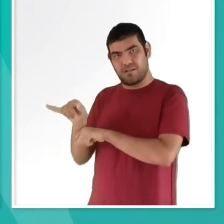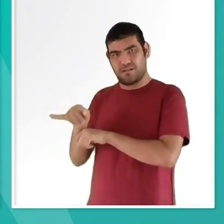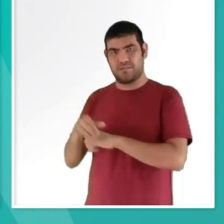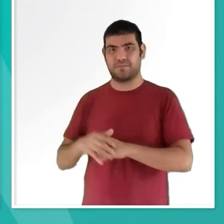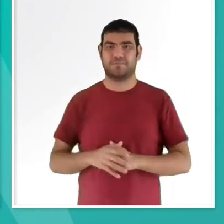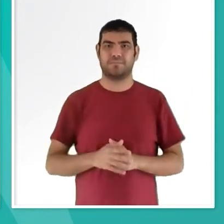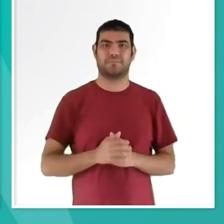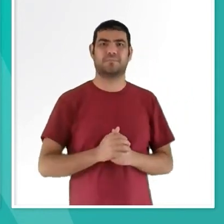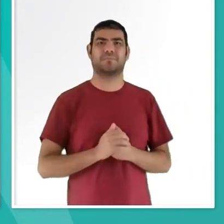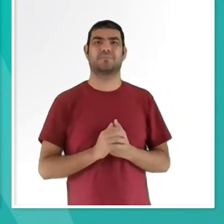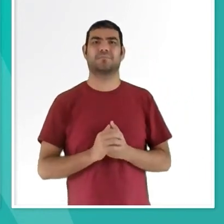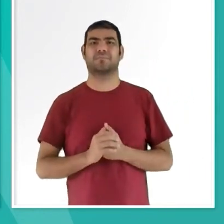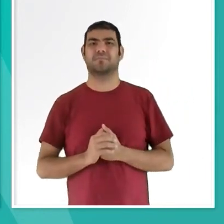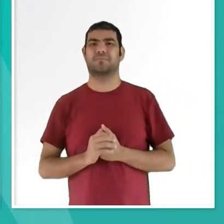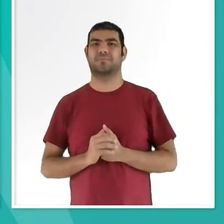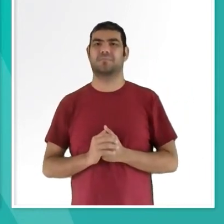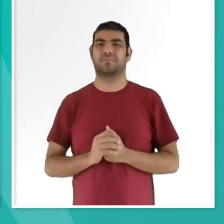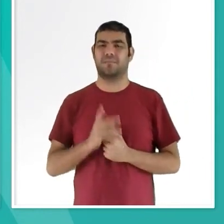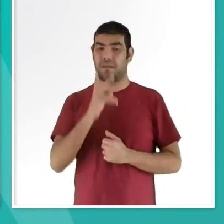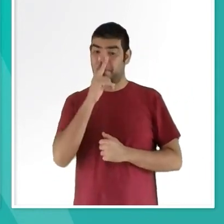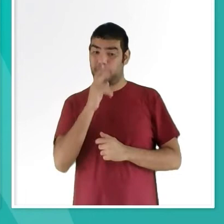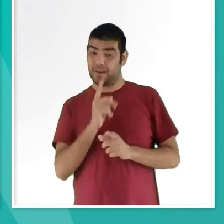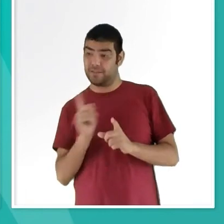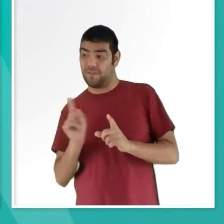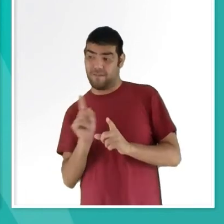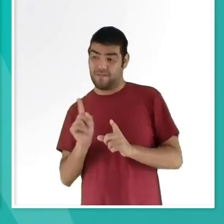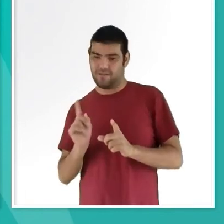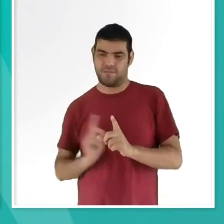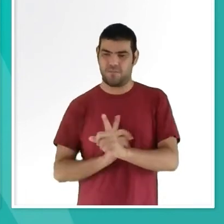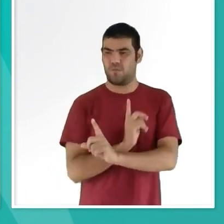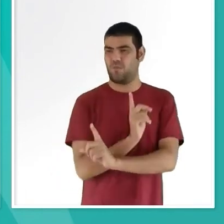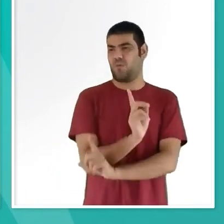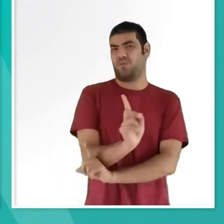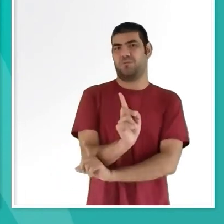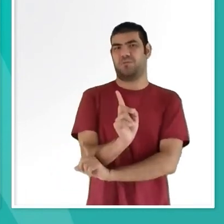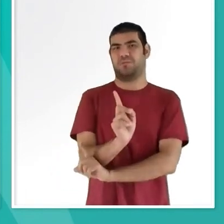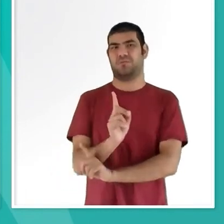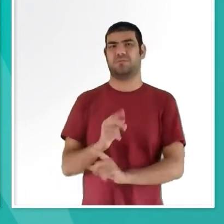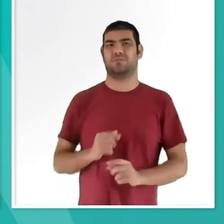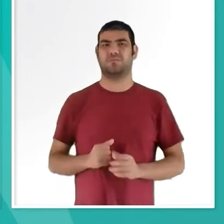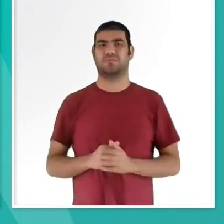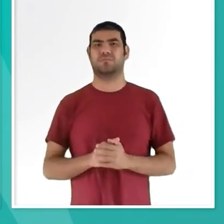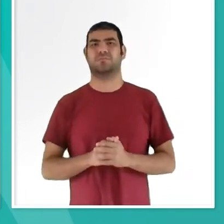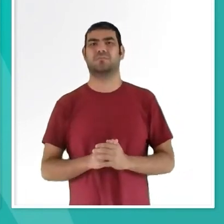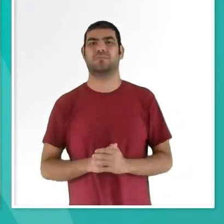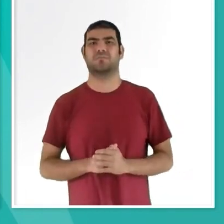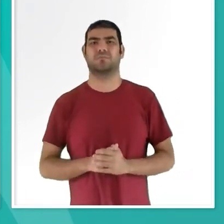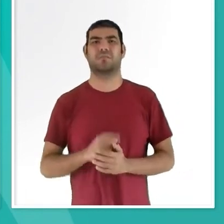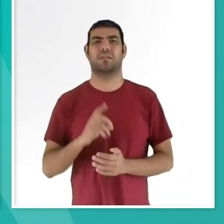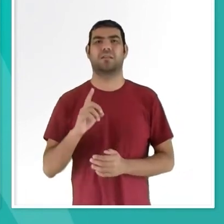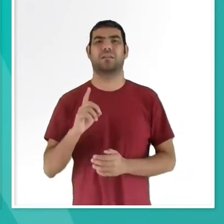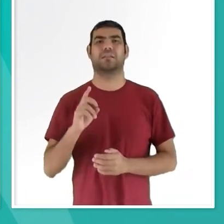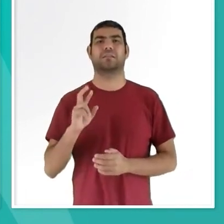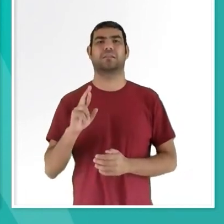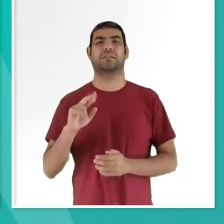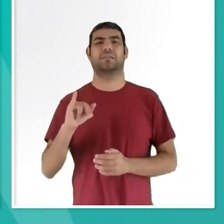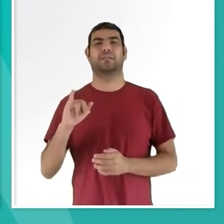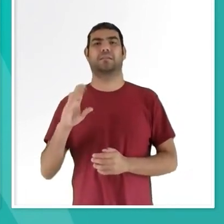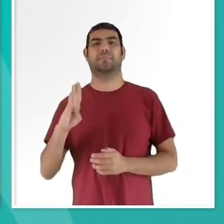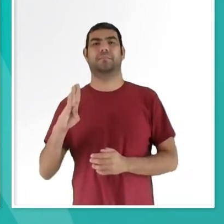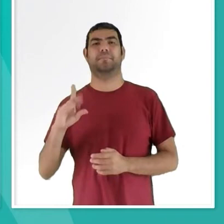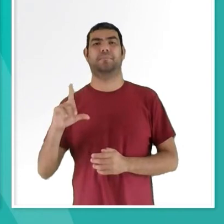parece que vai jogar para um lado, joga para o outro e assim vai. Isso é drible. Depois nós temos o lançamento